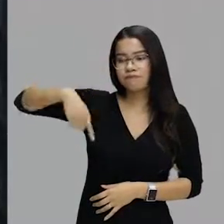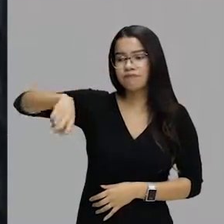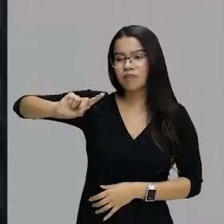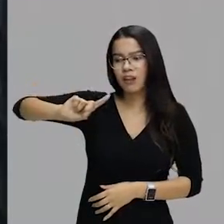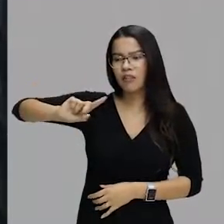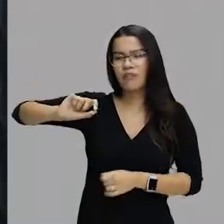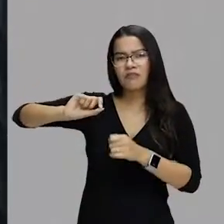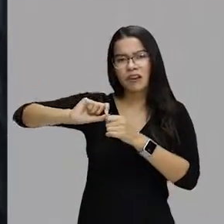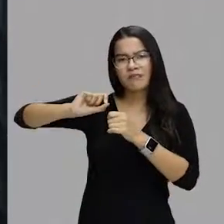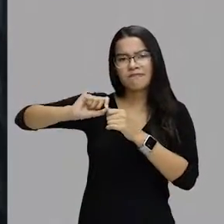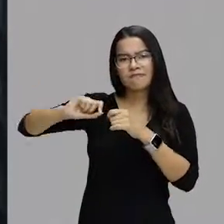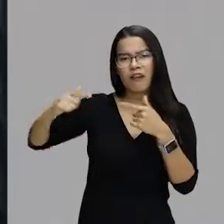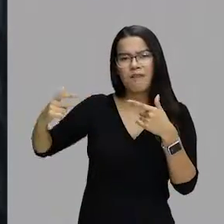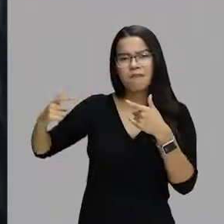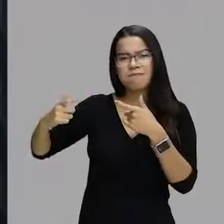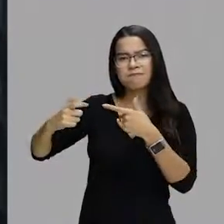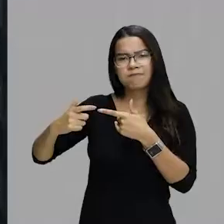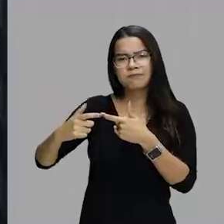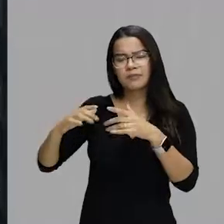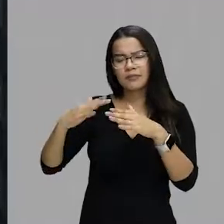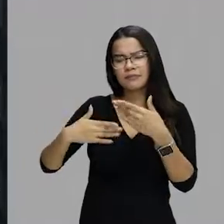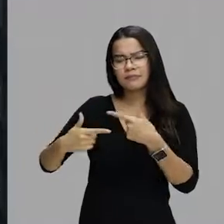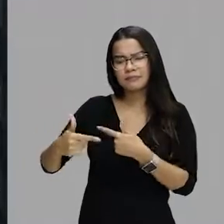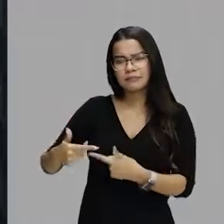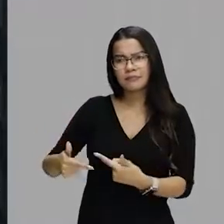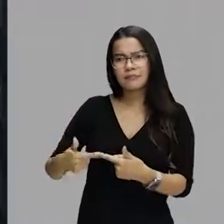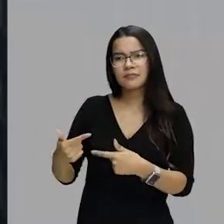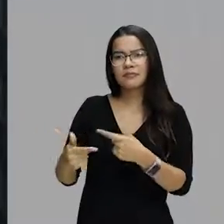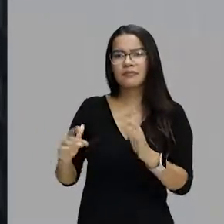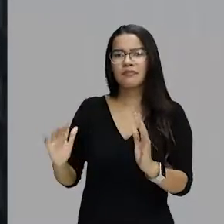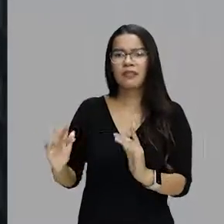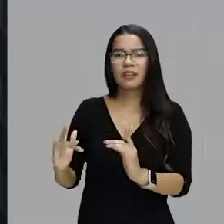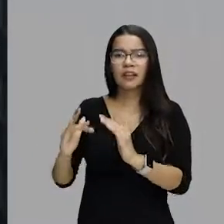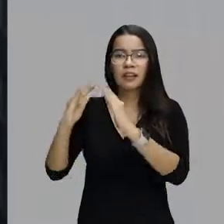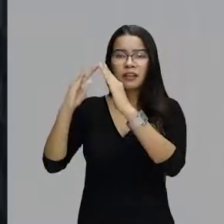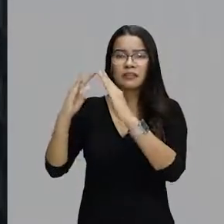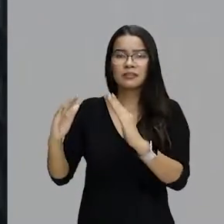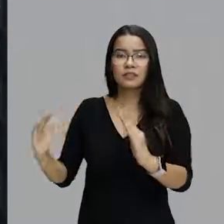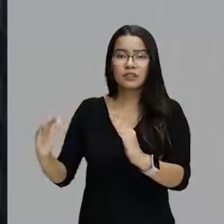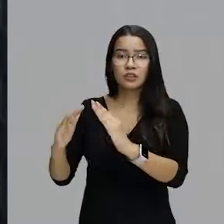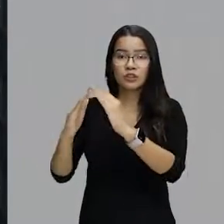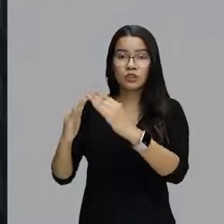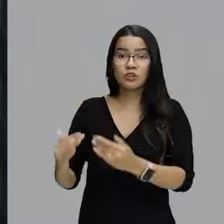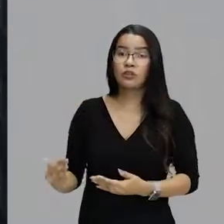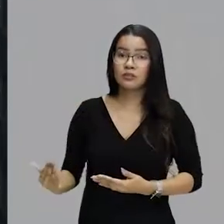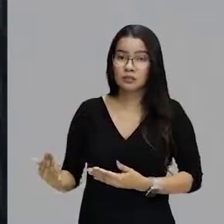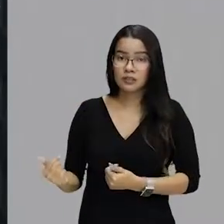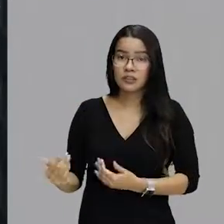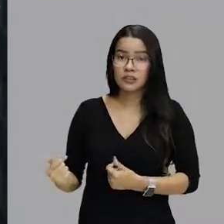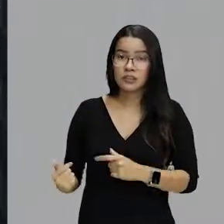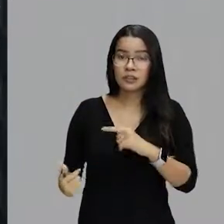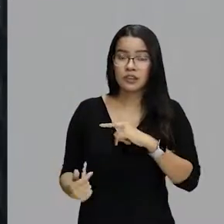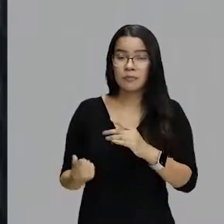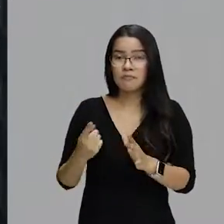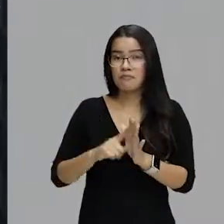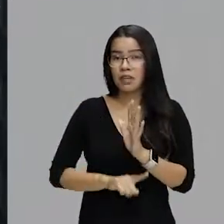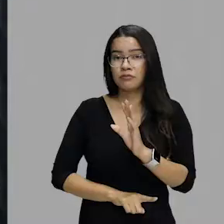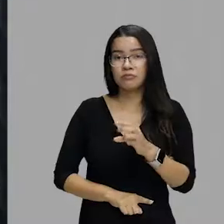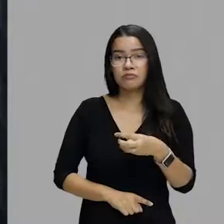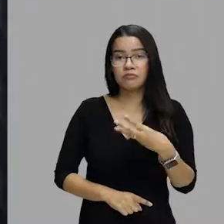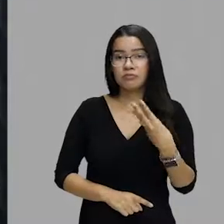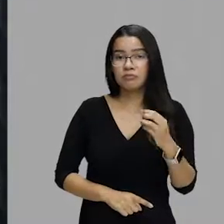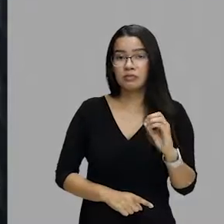ações guerrilheiras na Sierra Maestra, fizeram ações guerrilheiras, eles eram jovens, eles tinham menos de 30